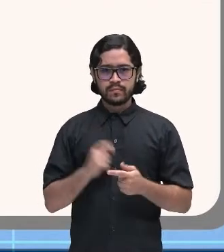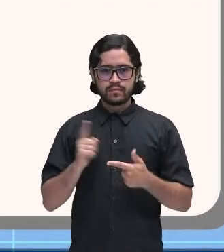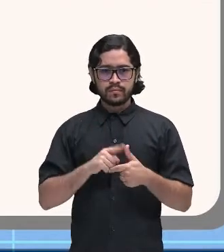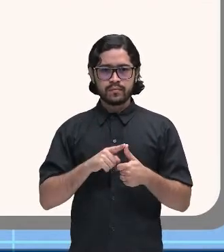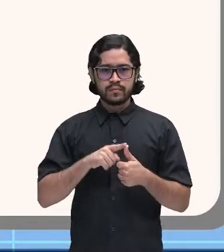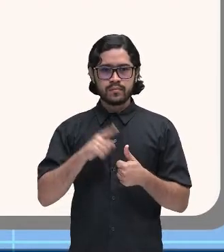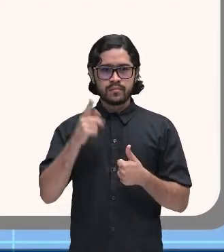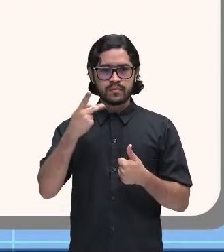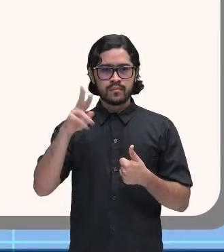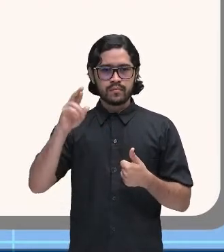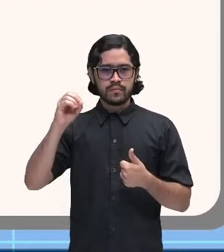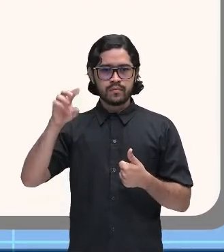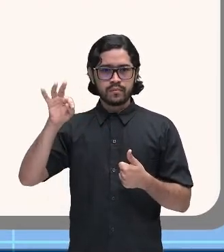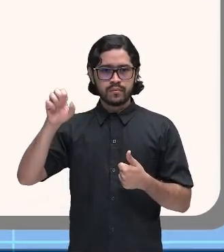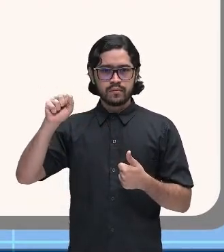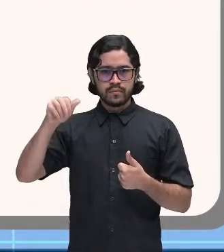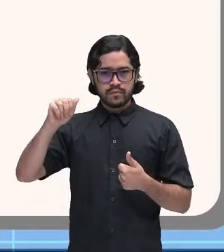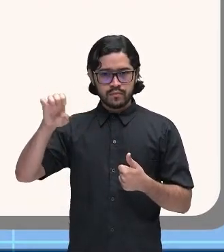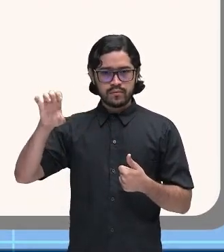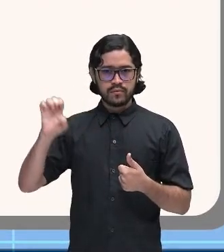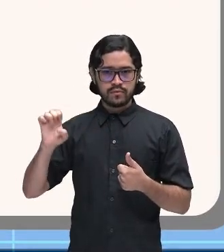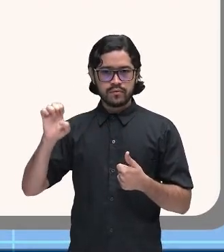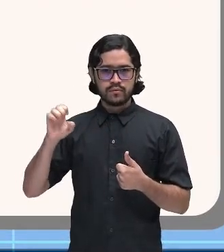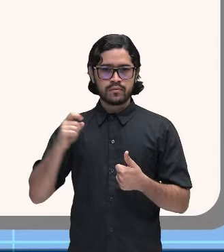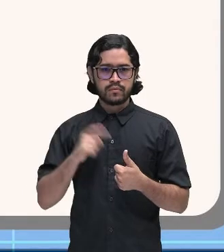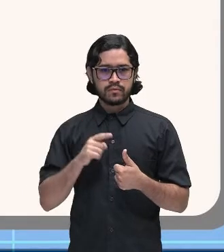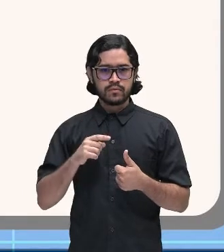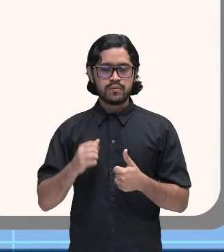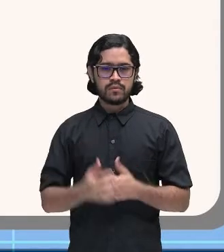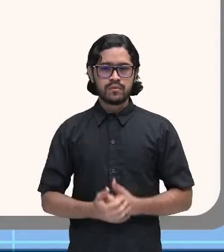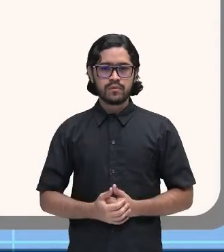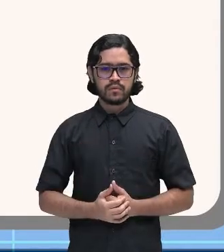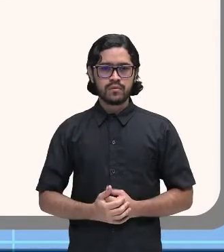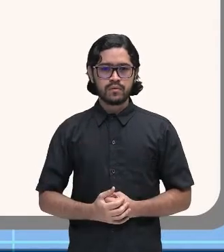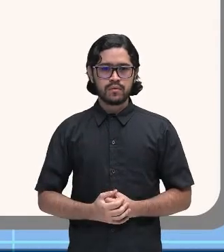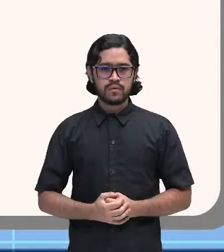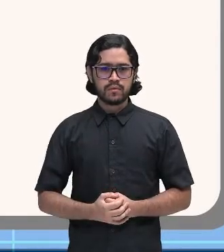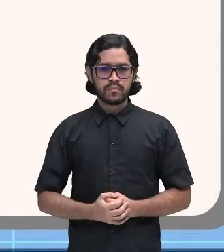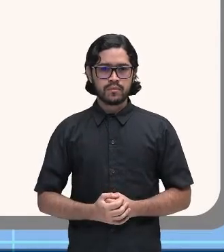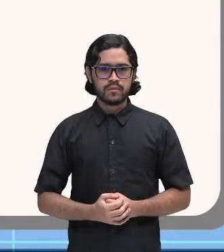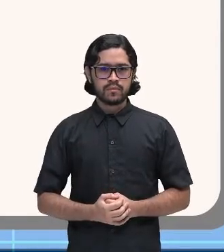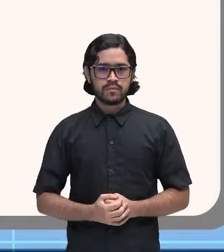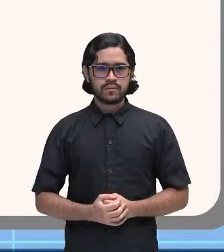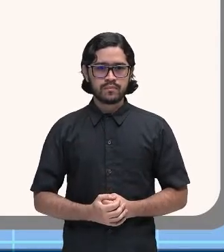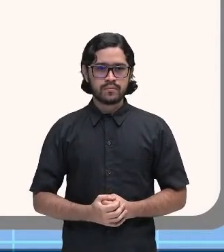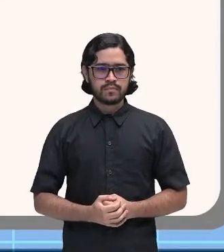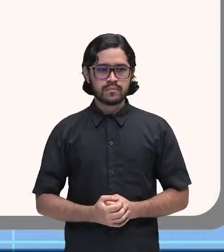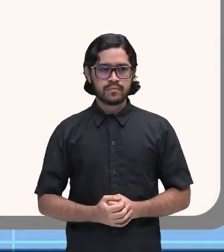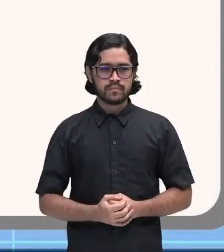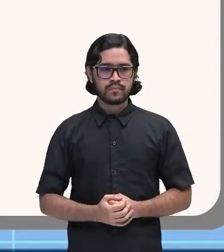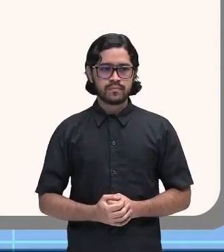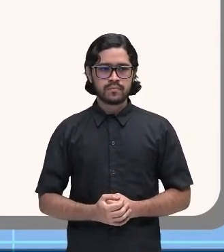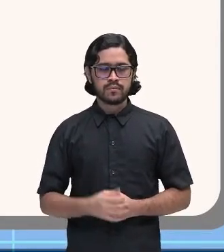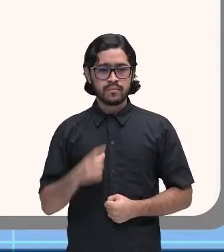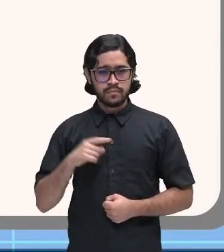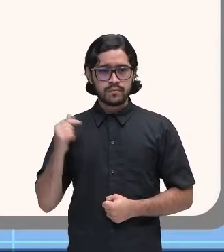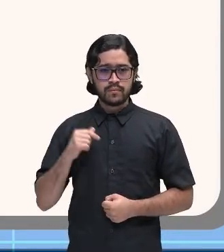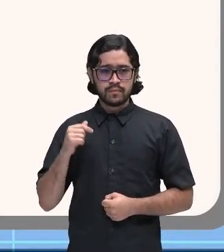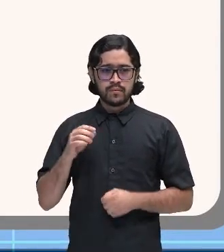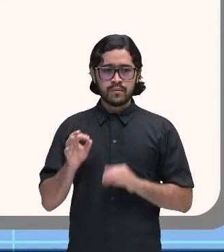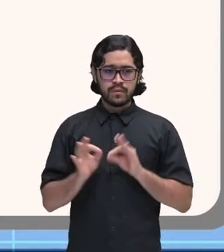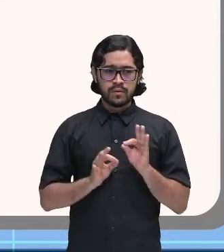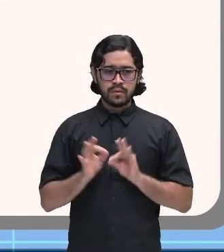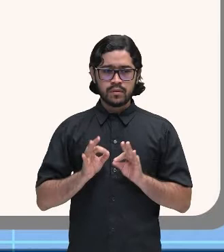dipeptidase e a aminopeptidase, atuam sobre pequenos peptídeos que são gerados a partir da degradação